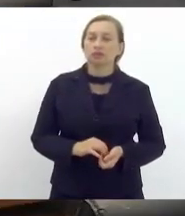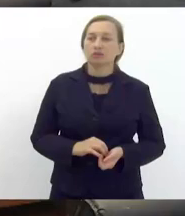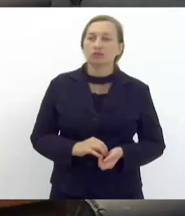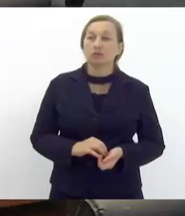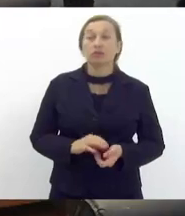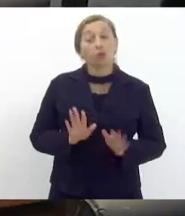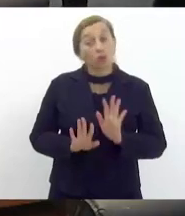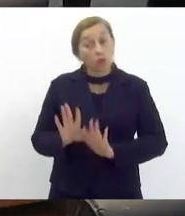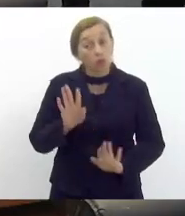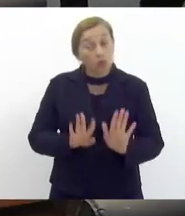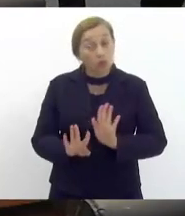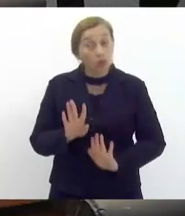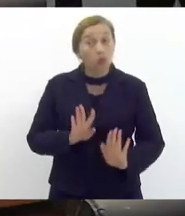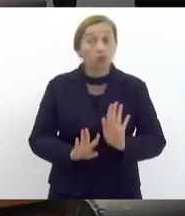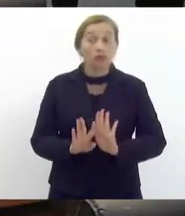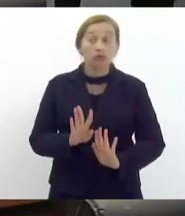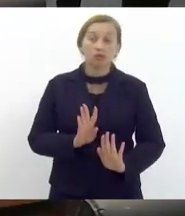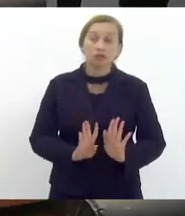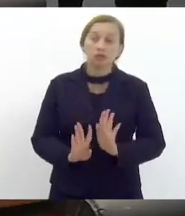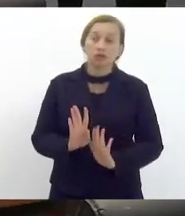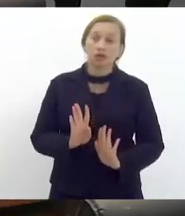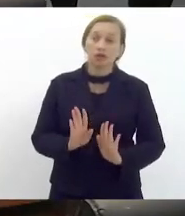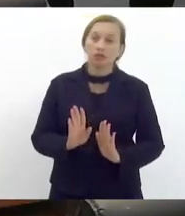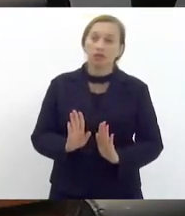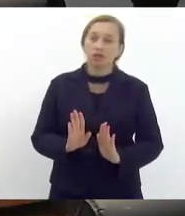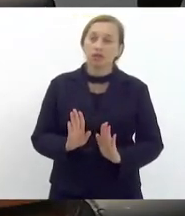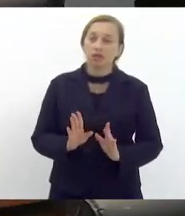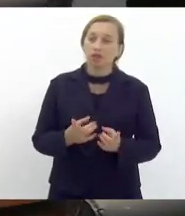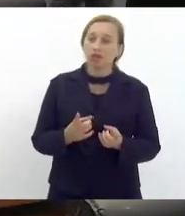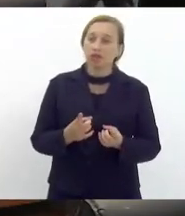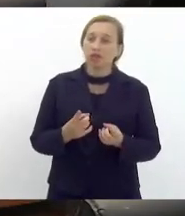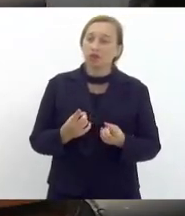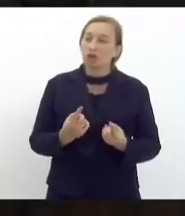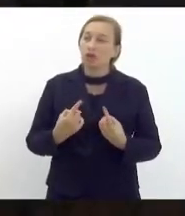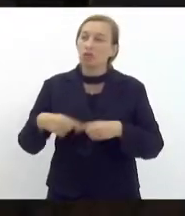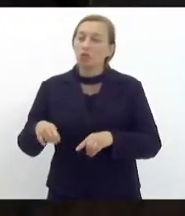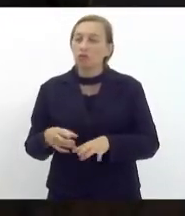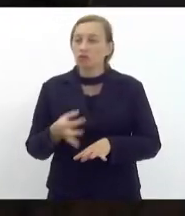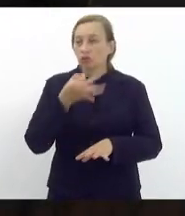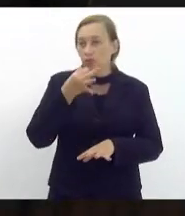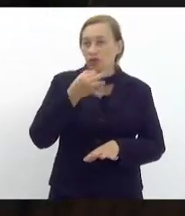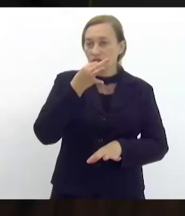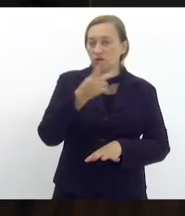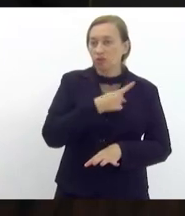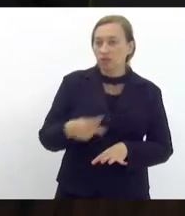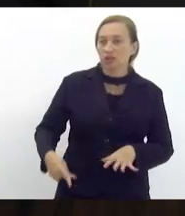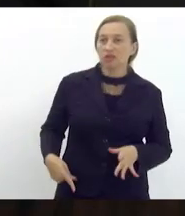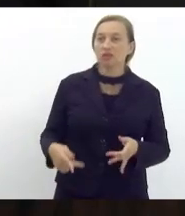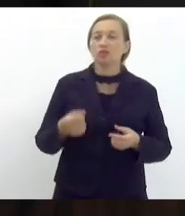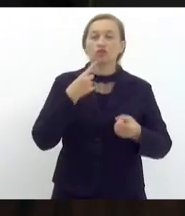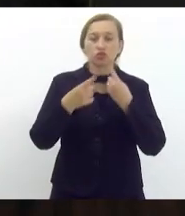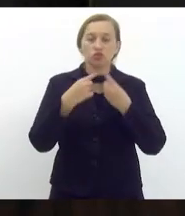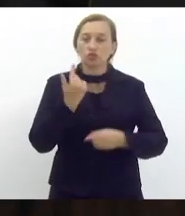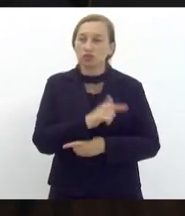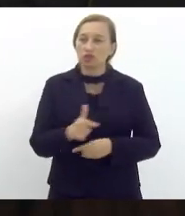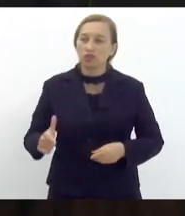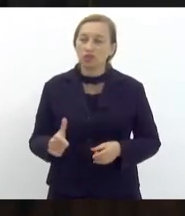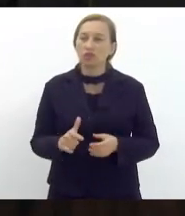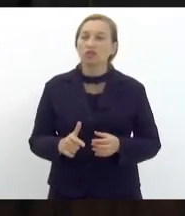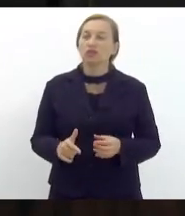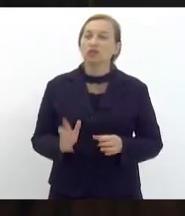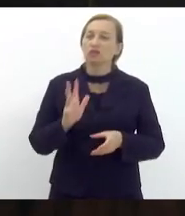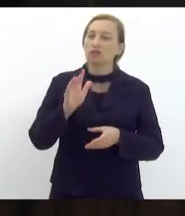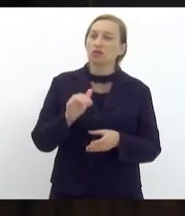tomar cuidado para não abrir precedentes aqui em Plenário não havendo mais Quem Queira discutir encerrada discussão